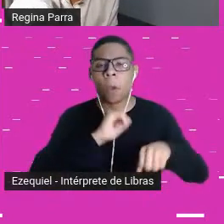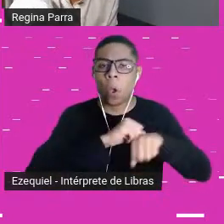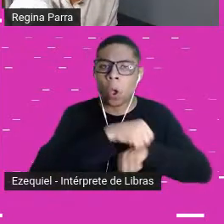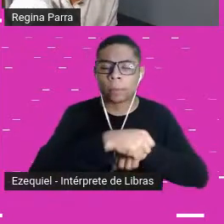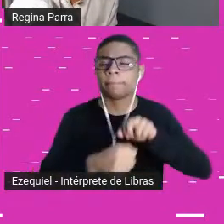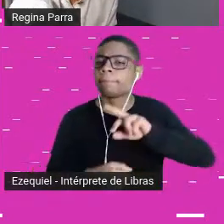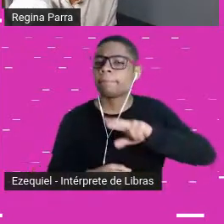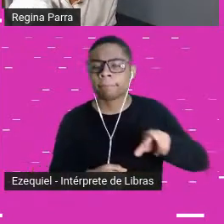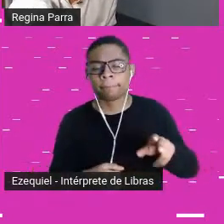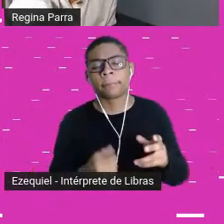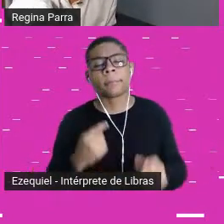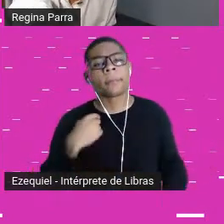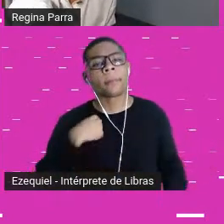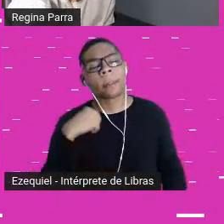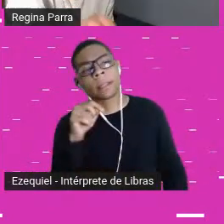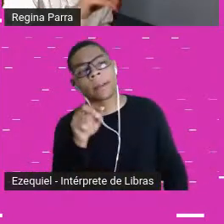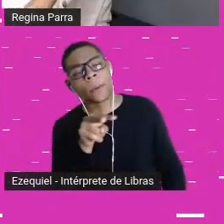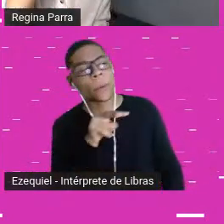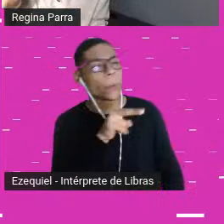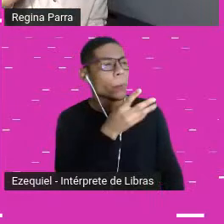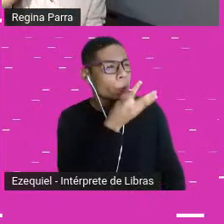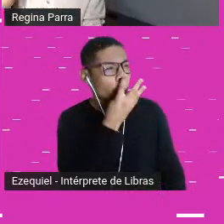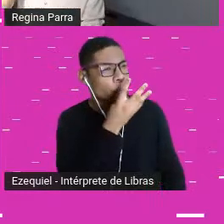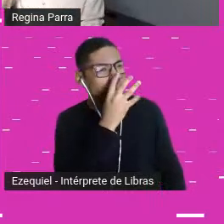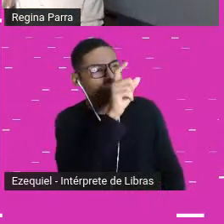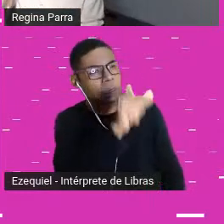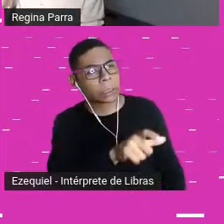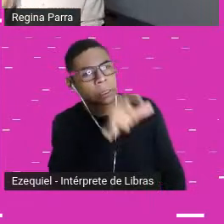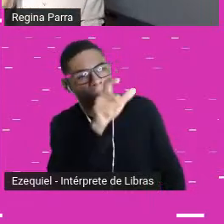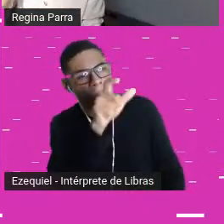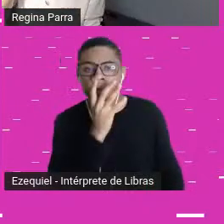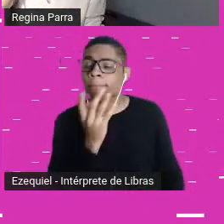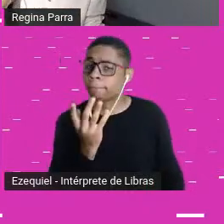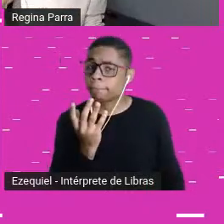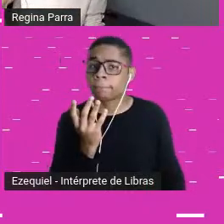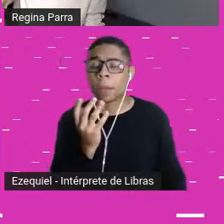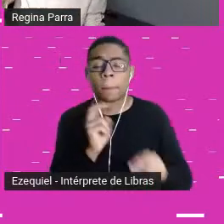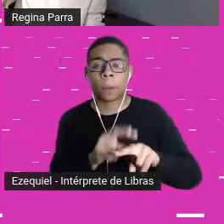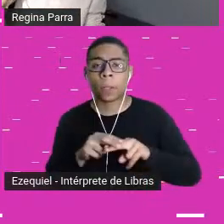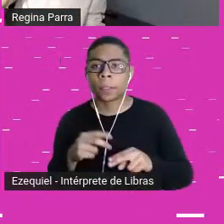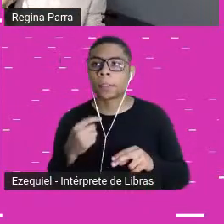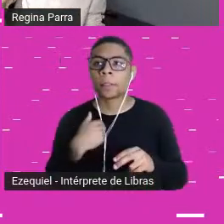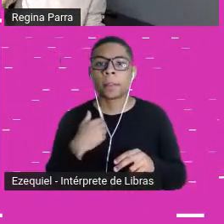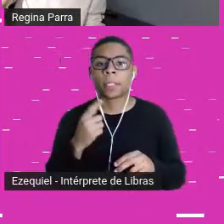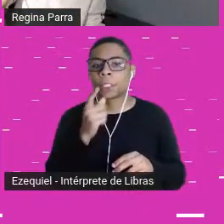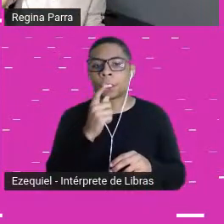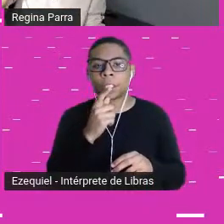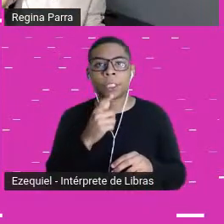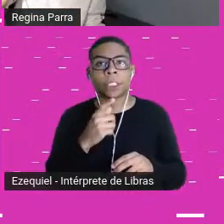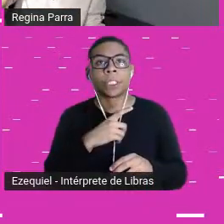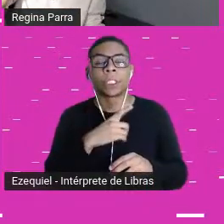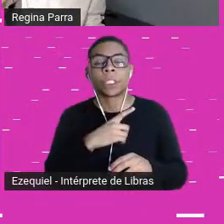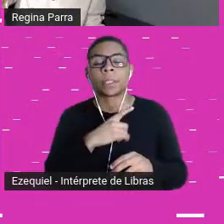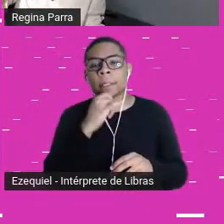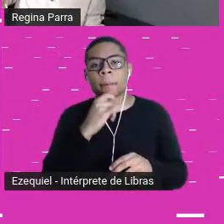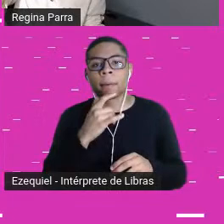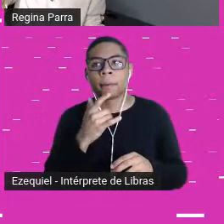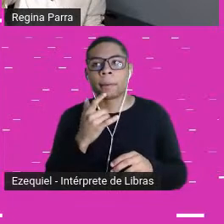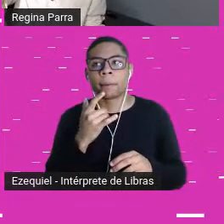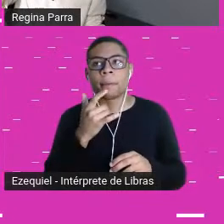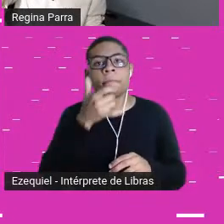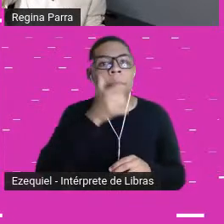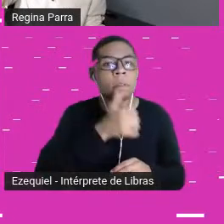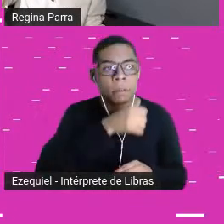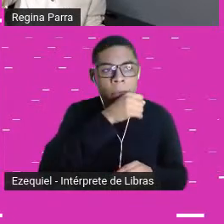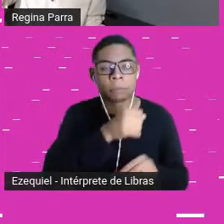me embrenhei com essas mulheres todas. Né, tinha essa coisa de Gaia, tinha a mãe,